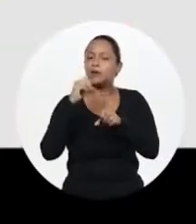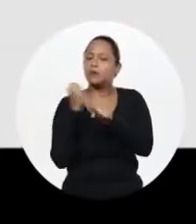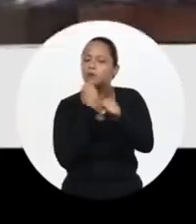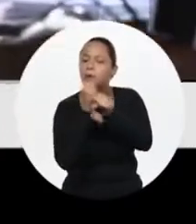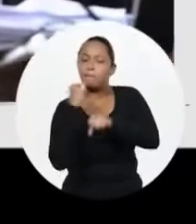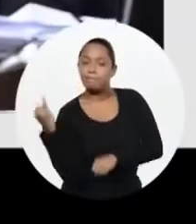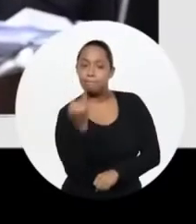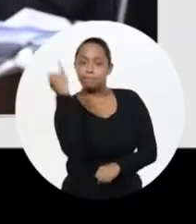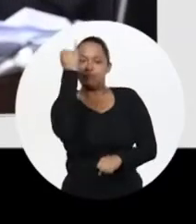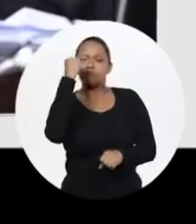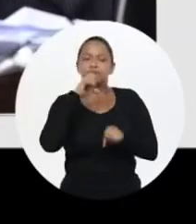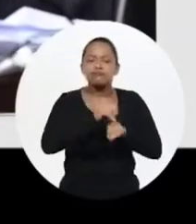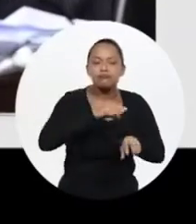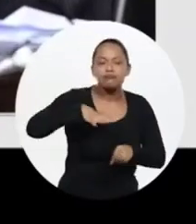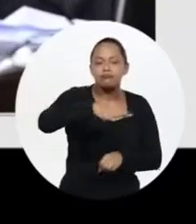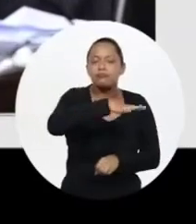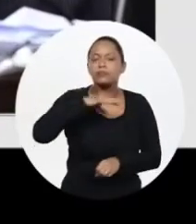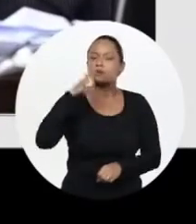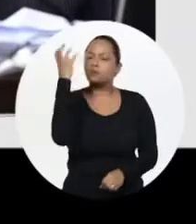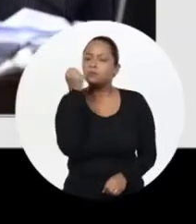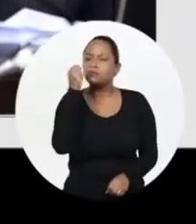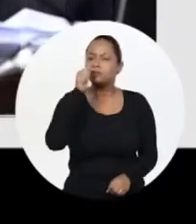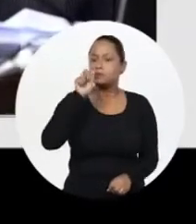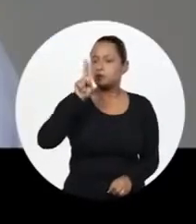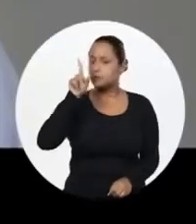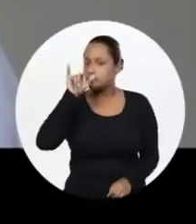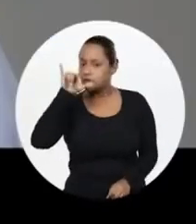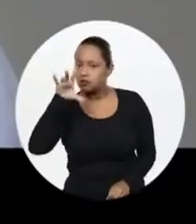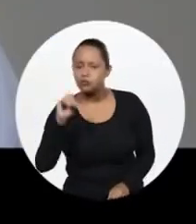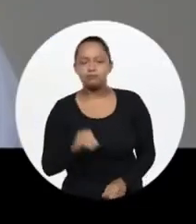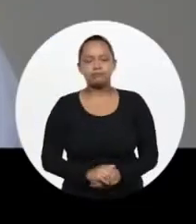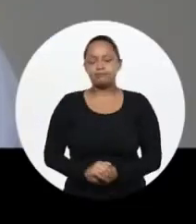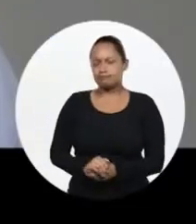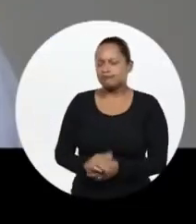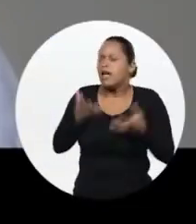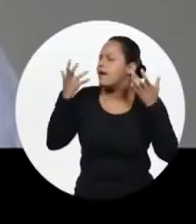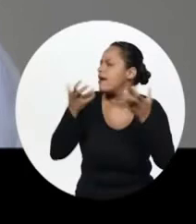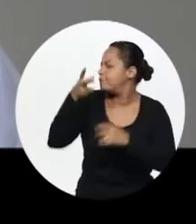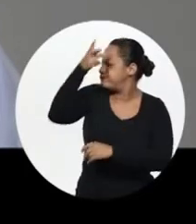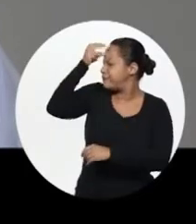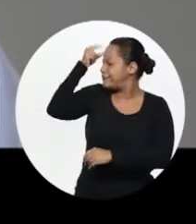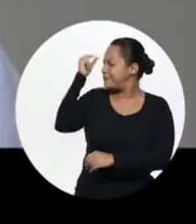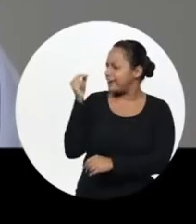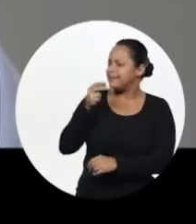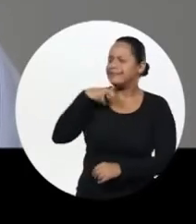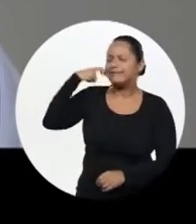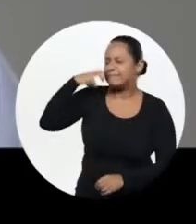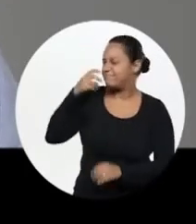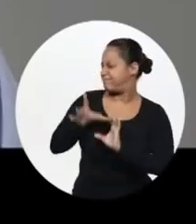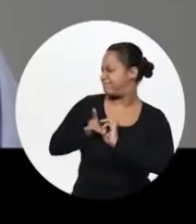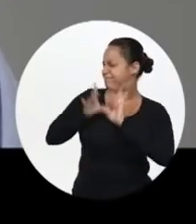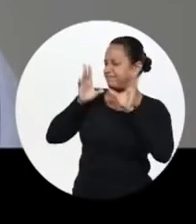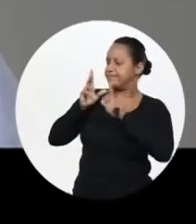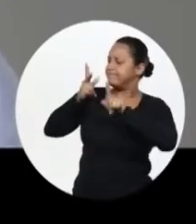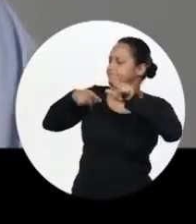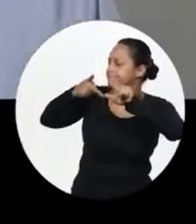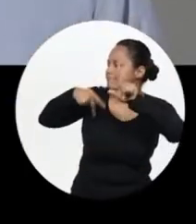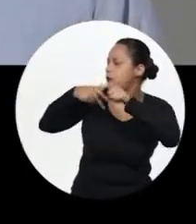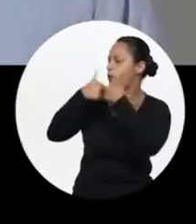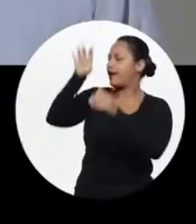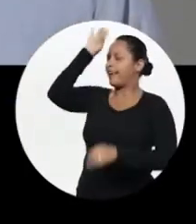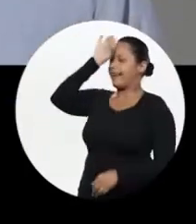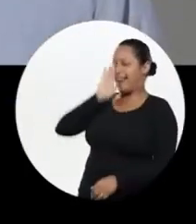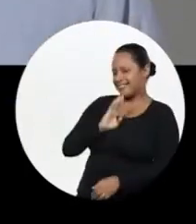dos royalties para a educação, do auxílio emergencial. Quero ser prefeito para Natal ter passe livre com ônibus de